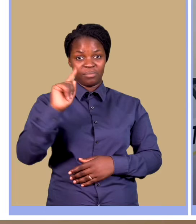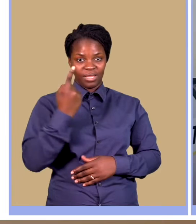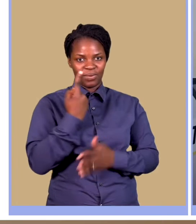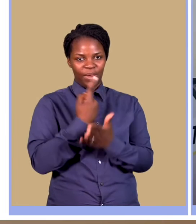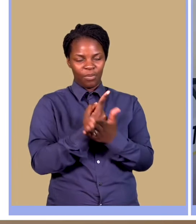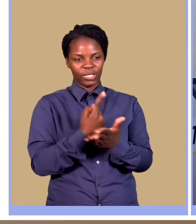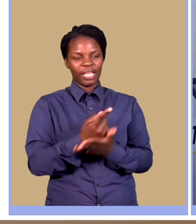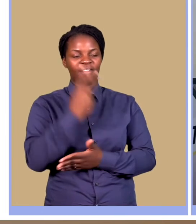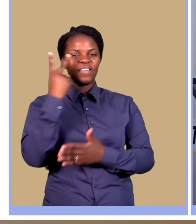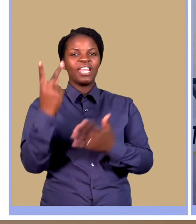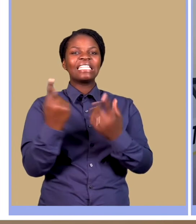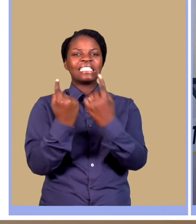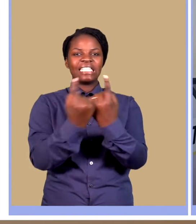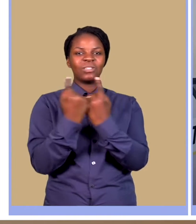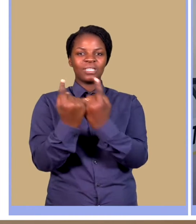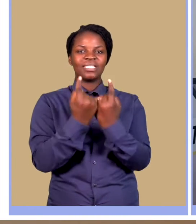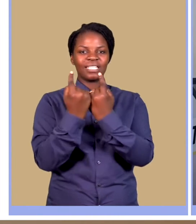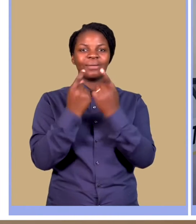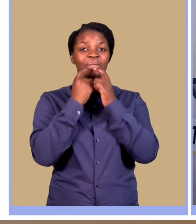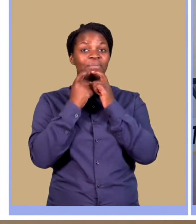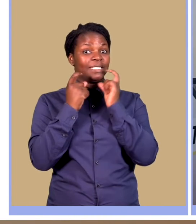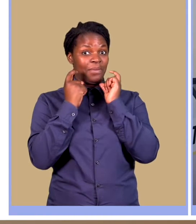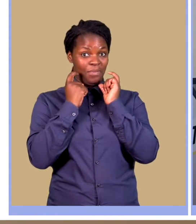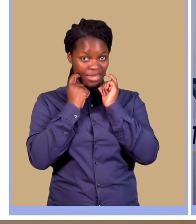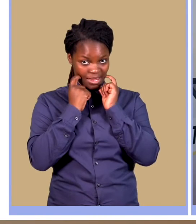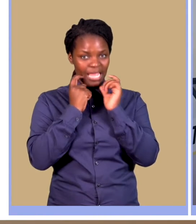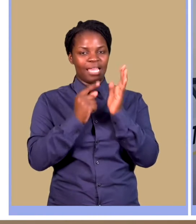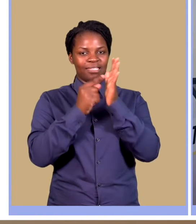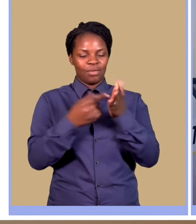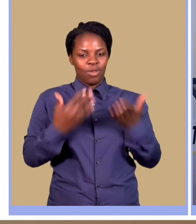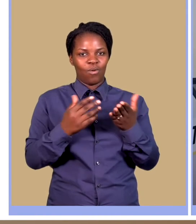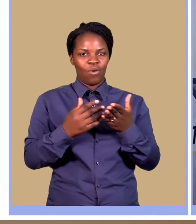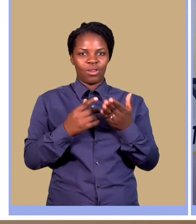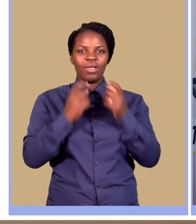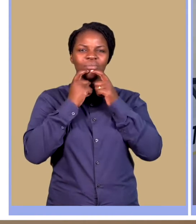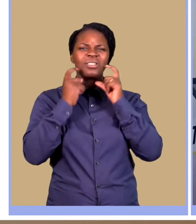de descoberta. Isso porque estamos a descobrir